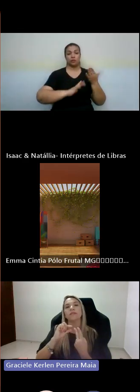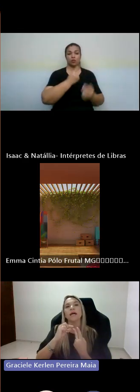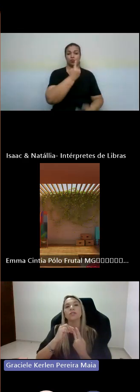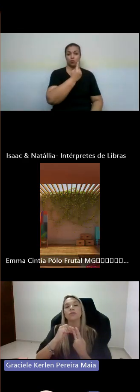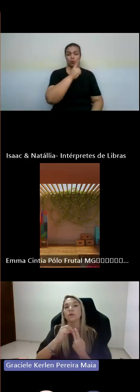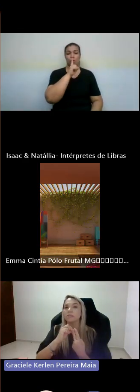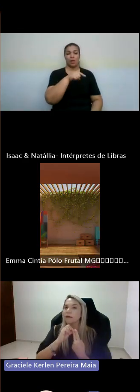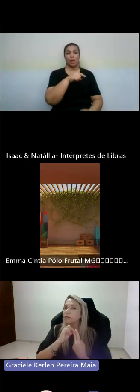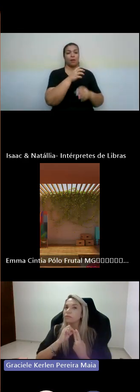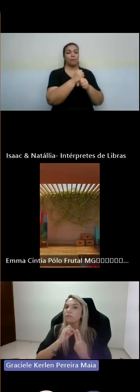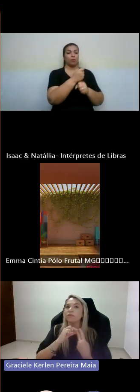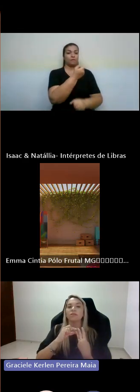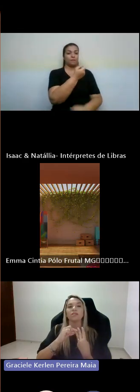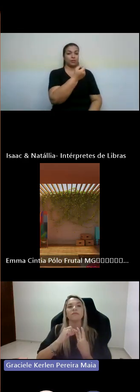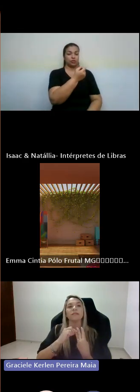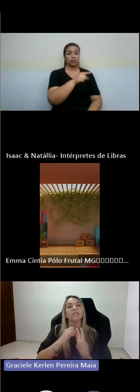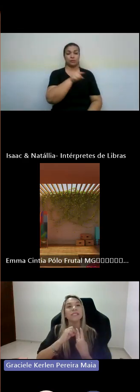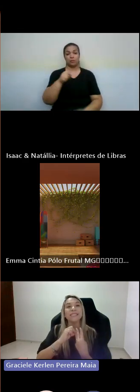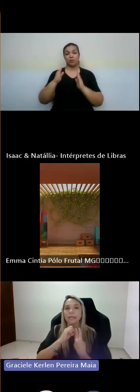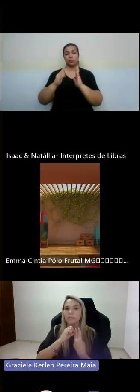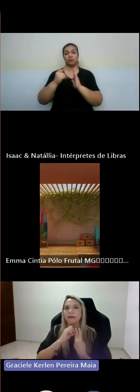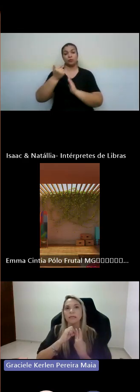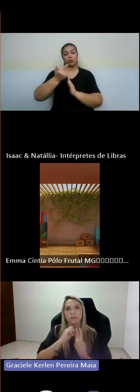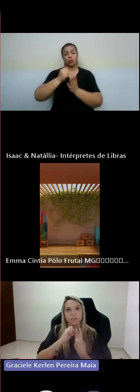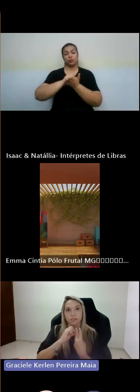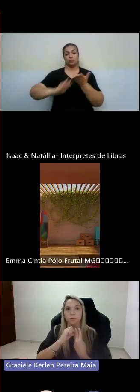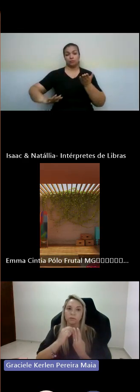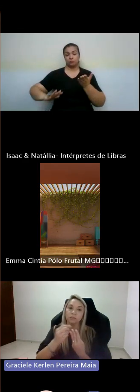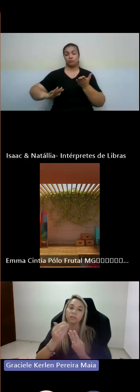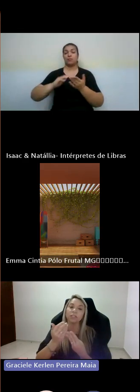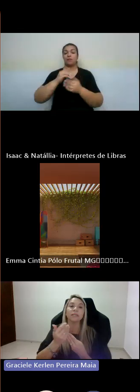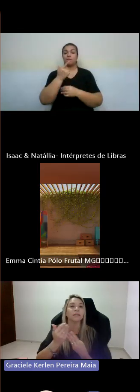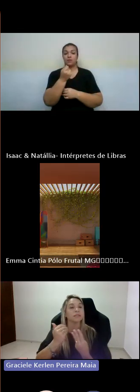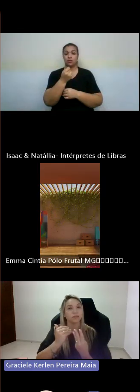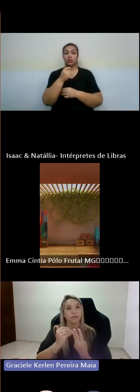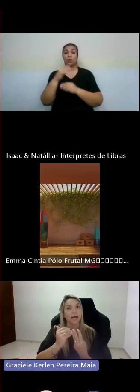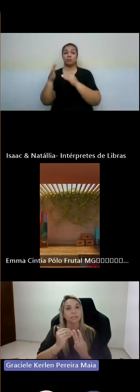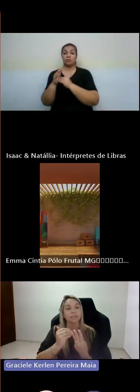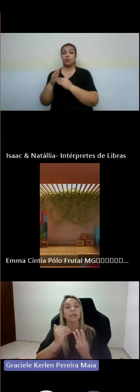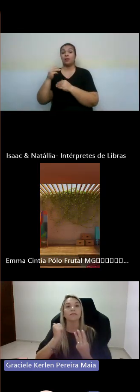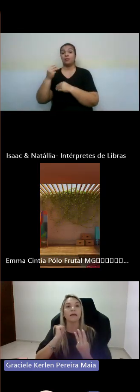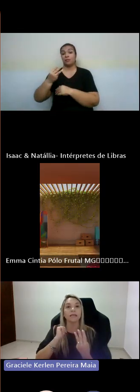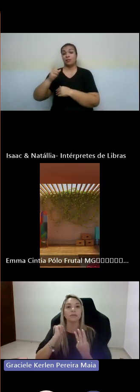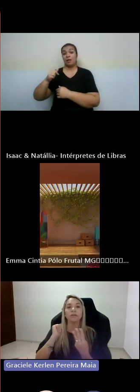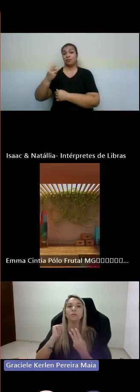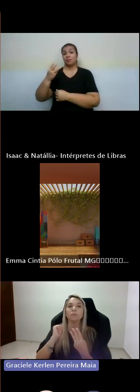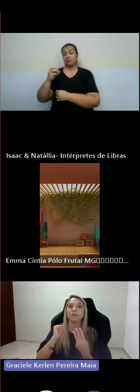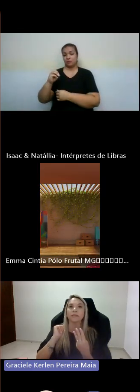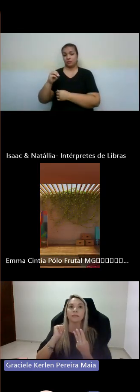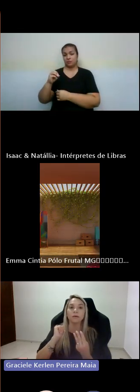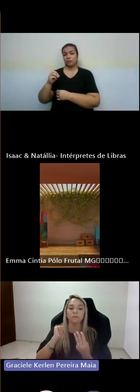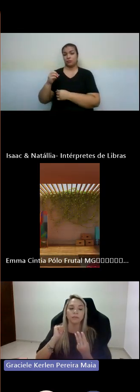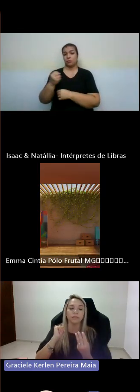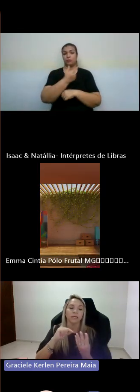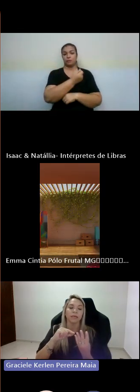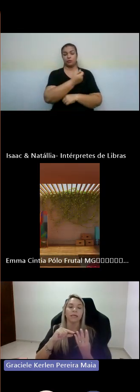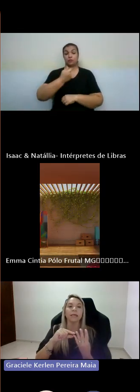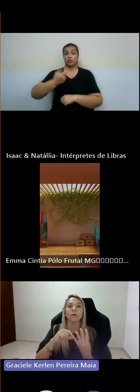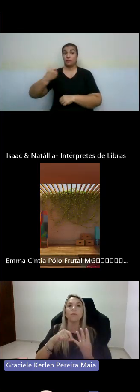pontos, atividade 2, valendo 20, atividade 3, valendo 20 pontos. Então, a gente tem 3 atividades, valendo 20 pontos cada